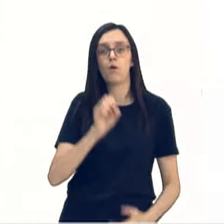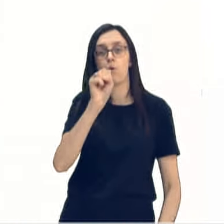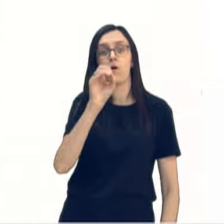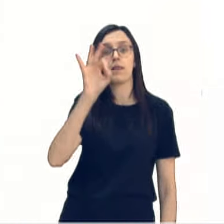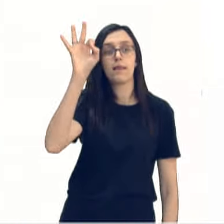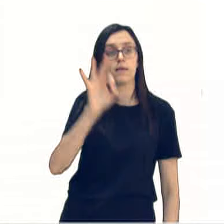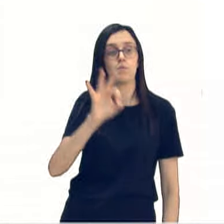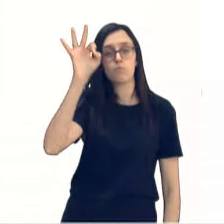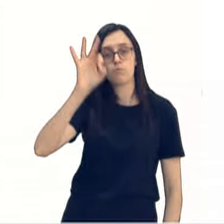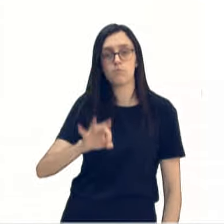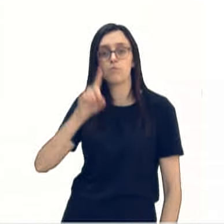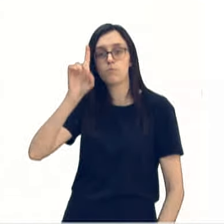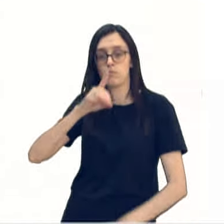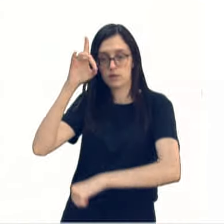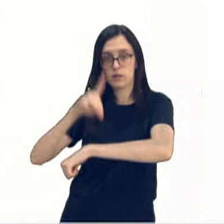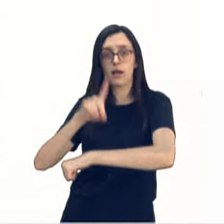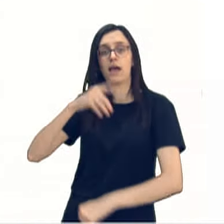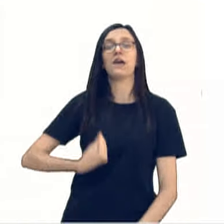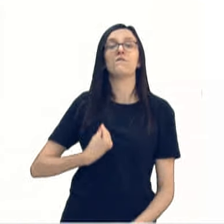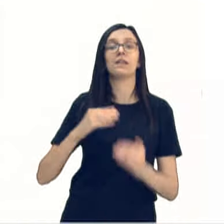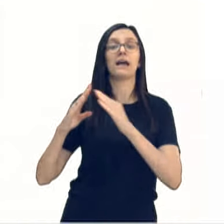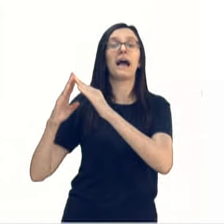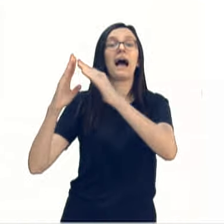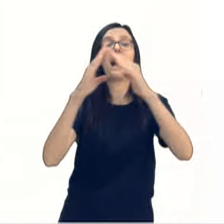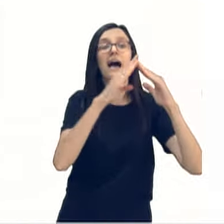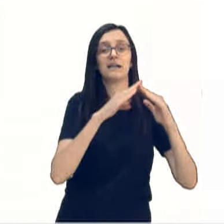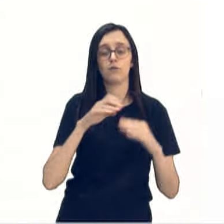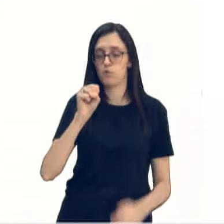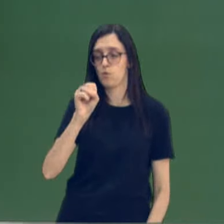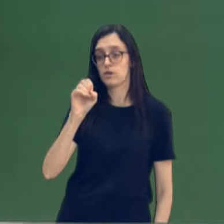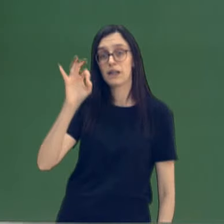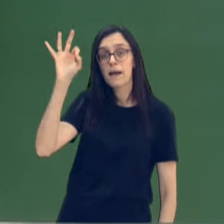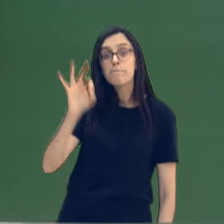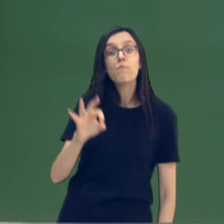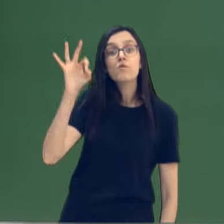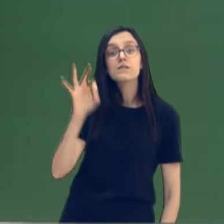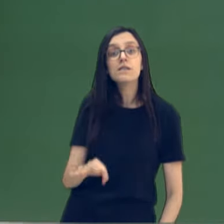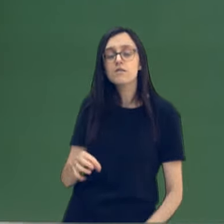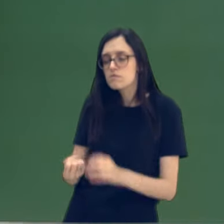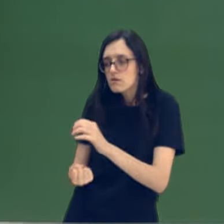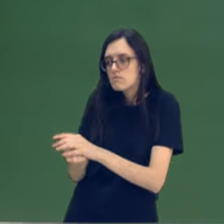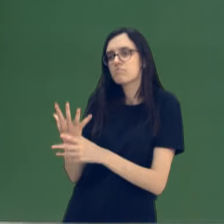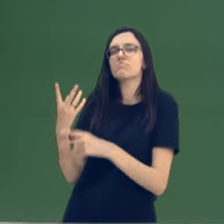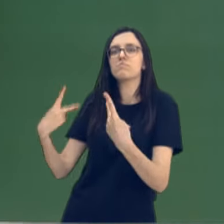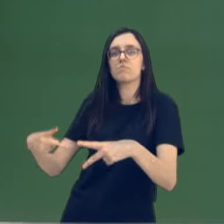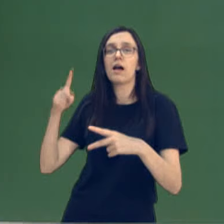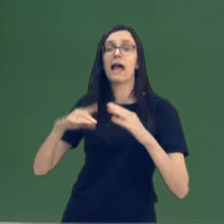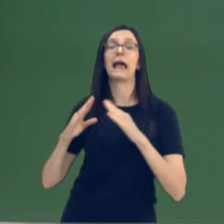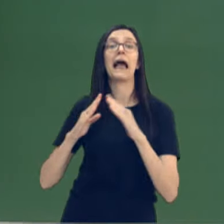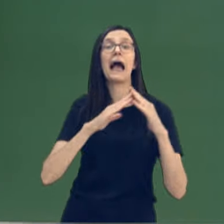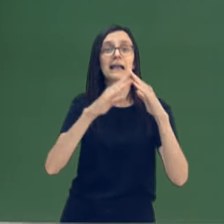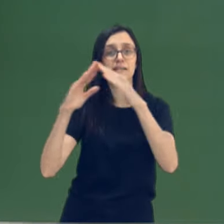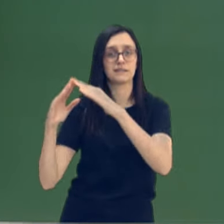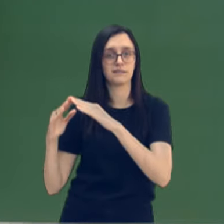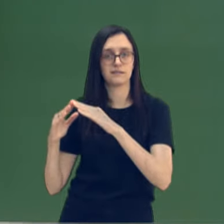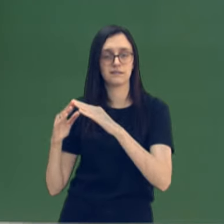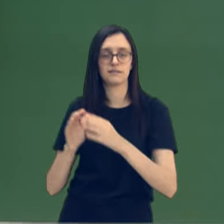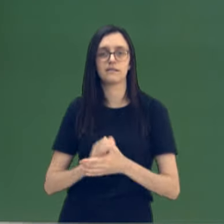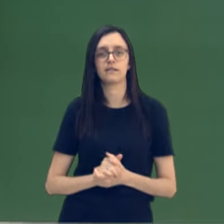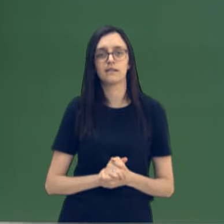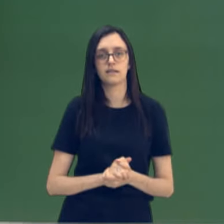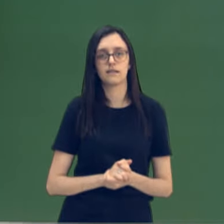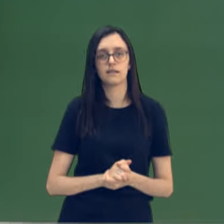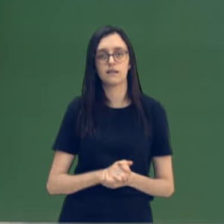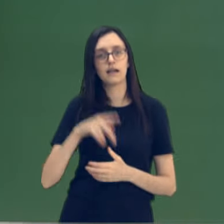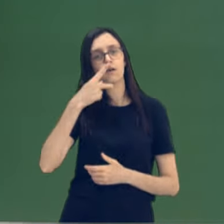80% dos focos da dengue estão nos domicílios. Ou seja, 80% dos criadouros para mosquito da dengue está na casa das pessoas.